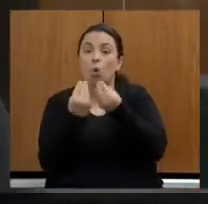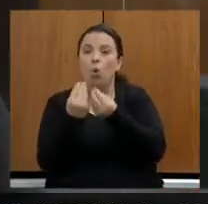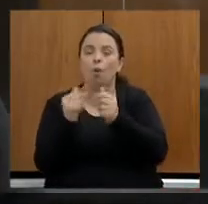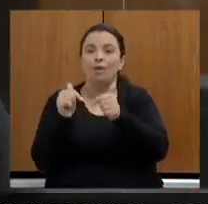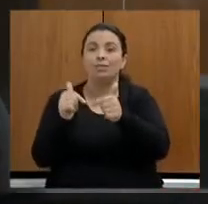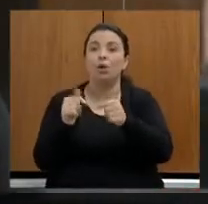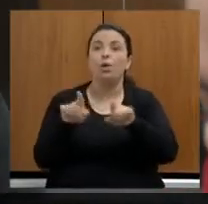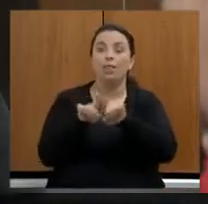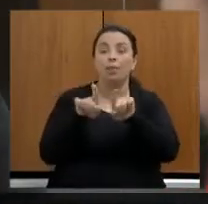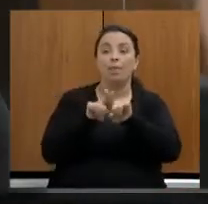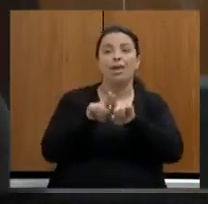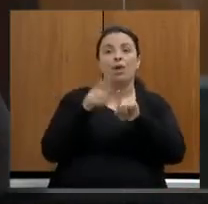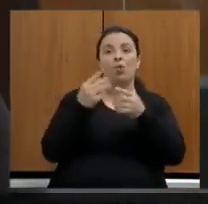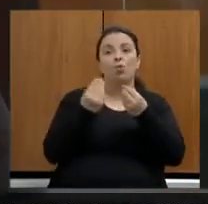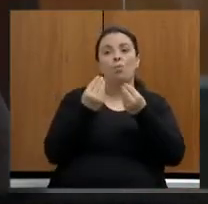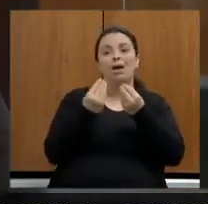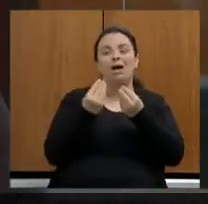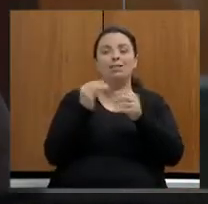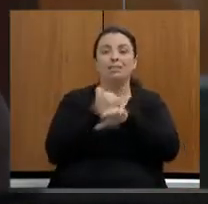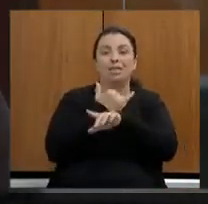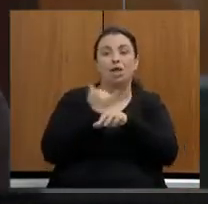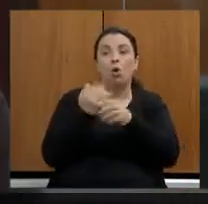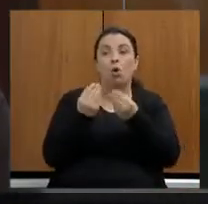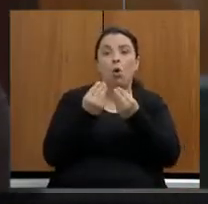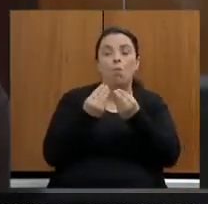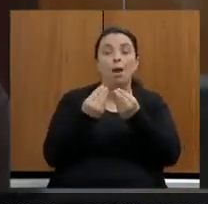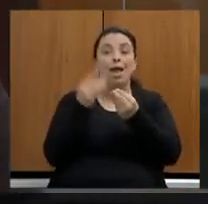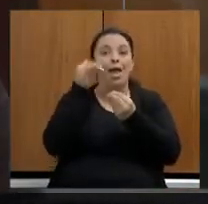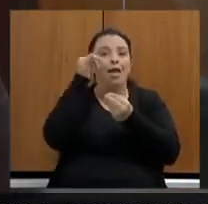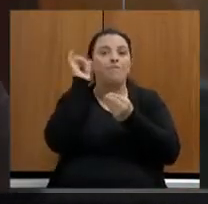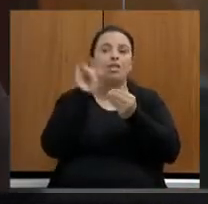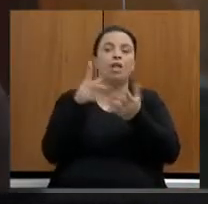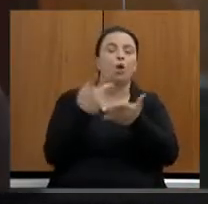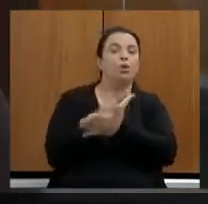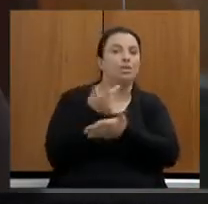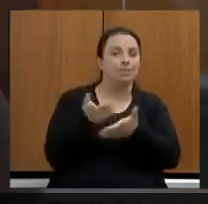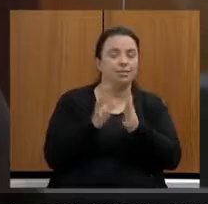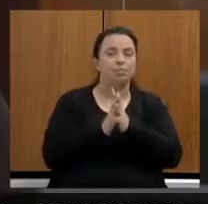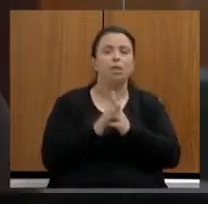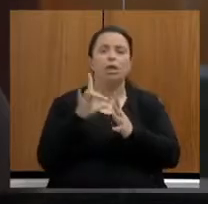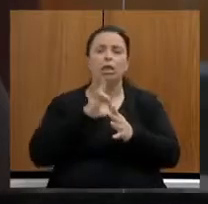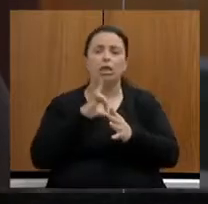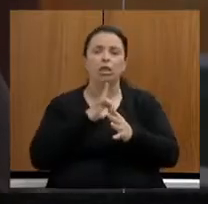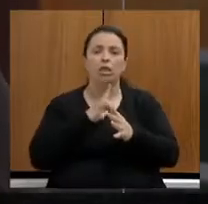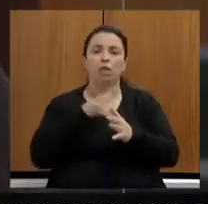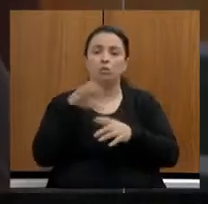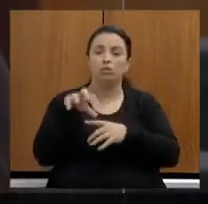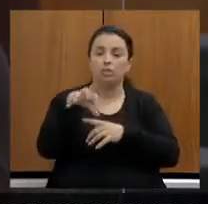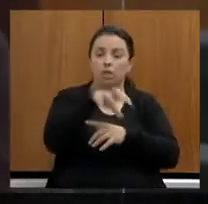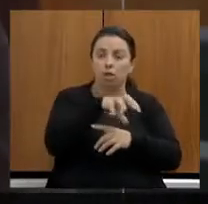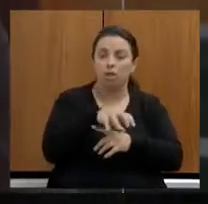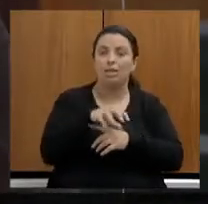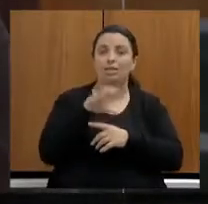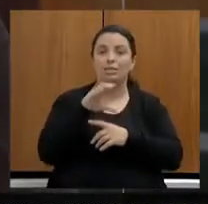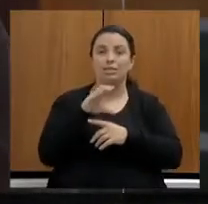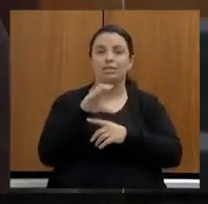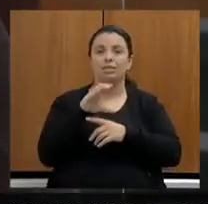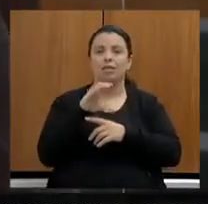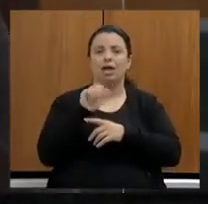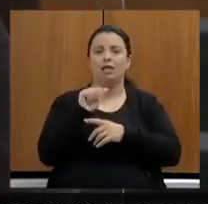de formação temos um acompanhamento agora bem Estreito da nossa da nossa setorial da CGE